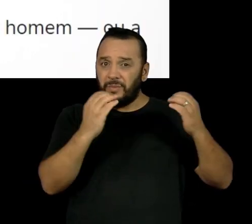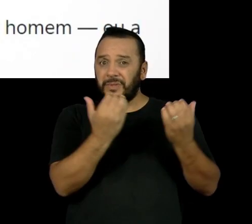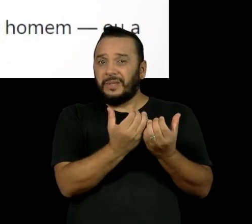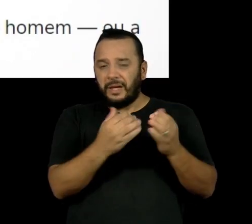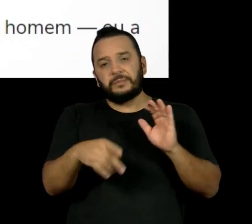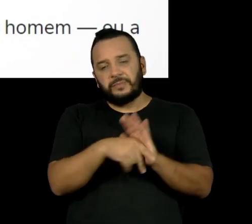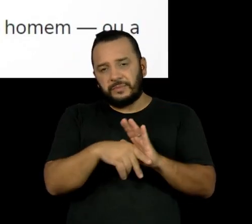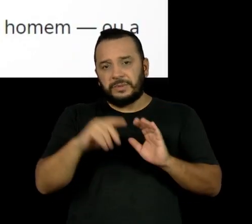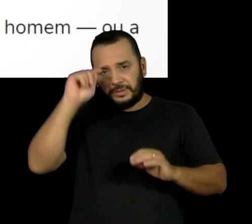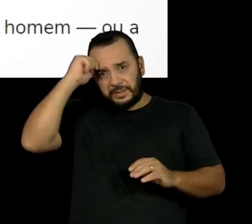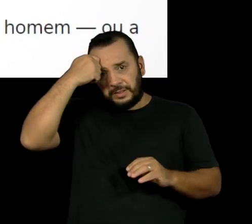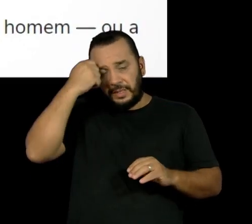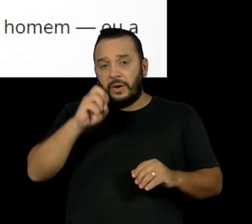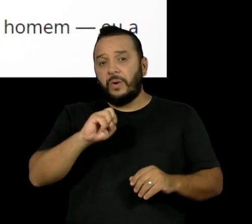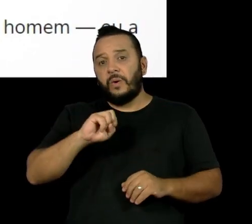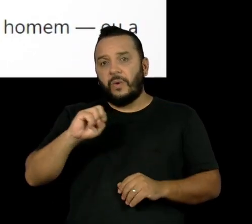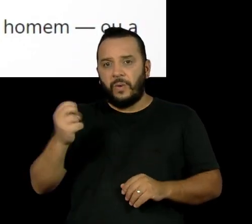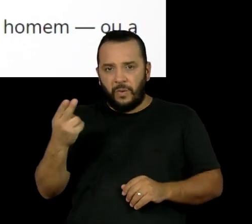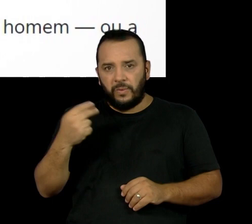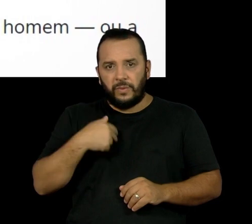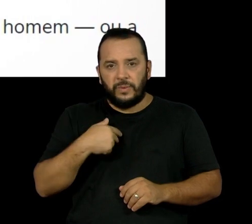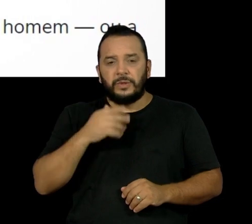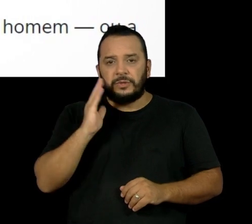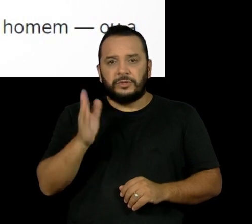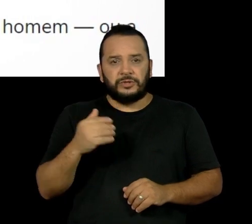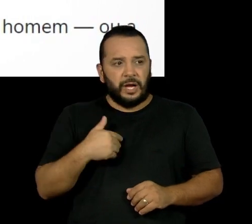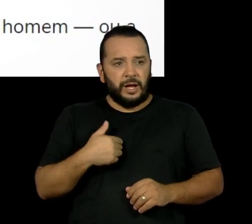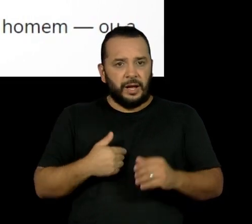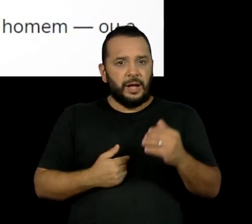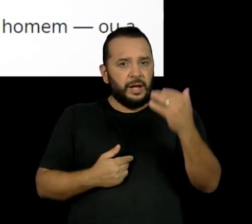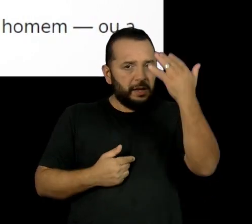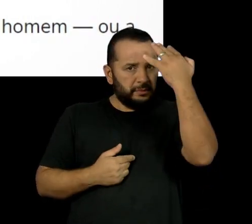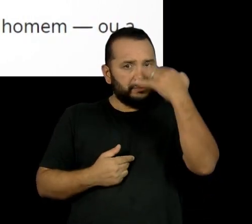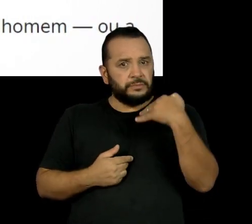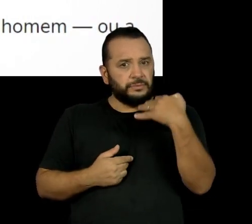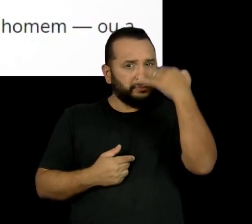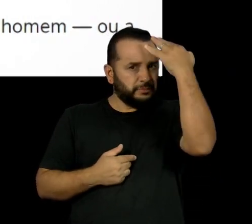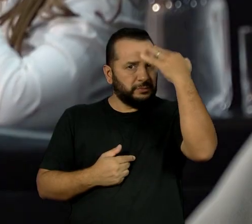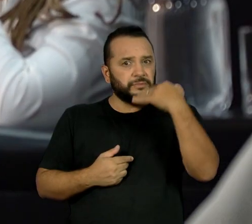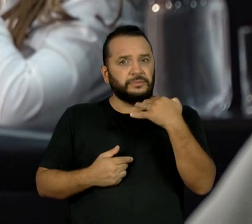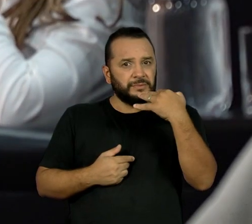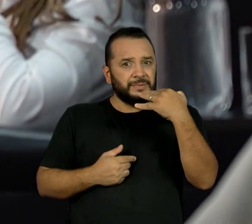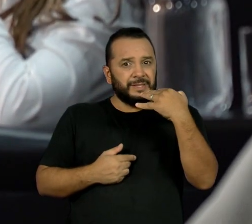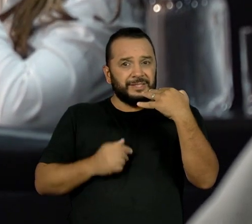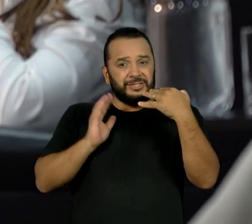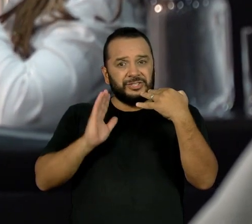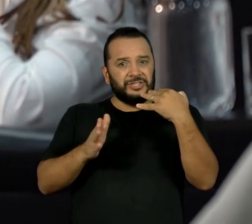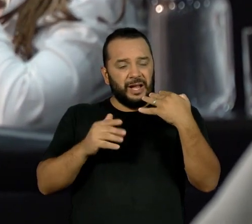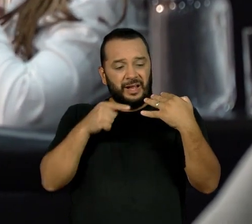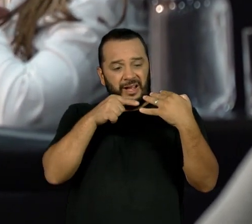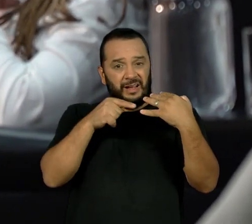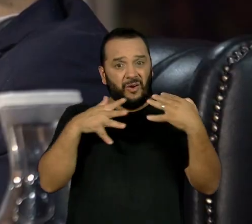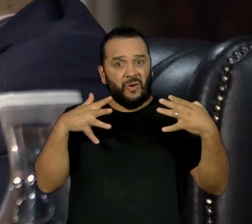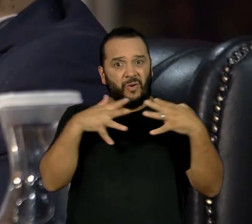seja, não reconhecendo adequadamente pessoas negras que são presas injustamente.